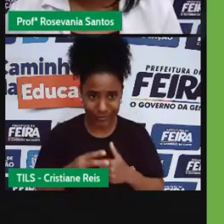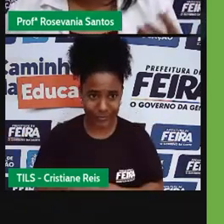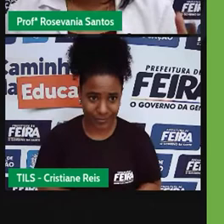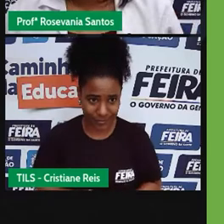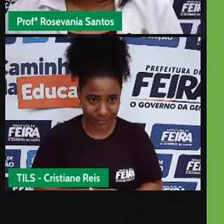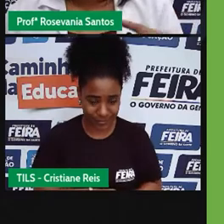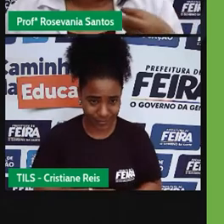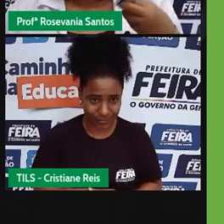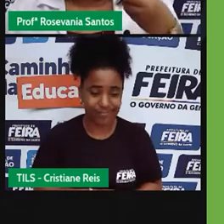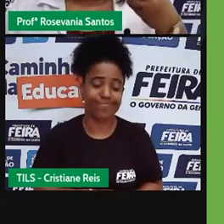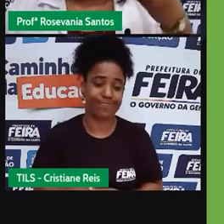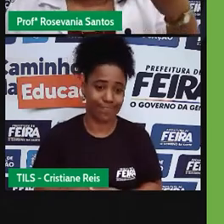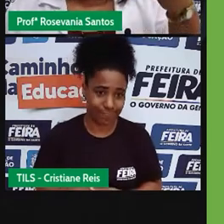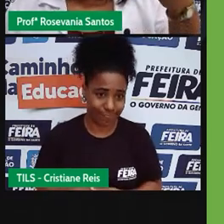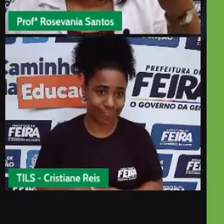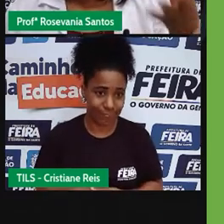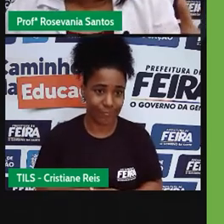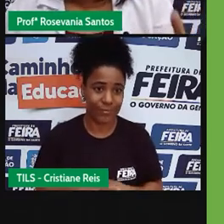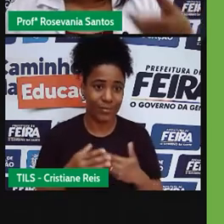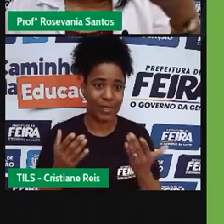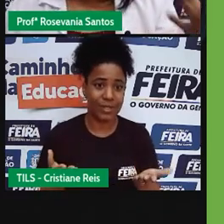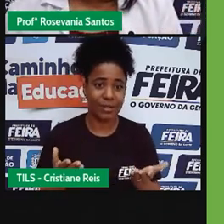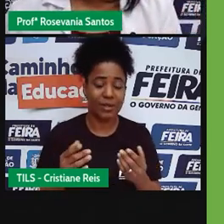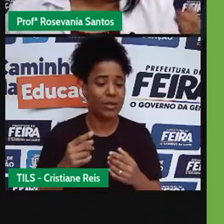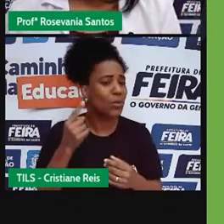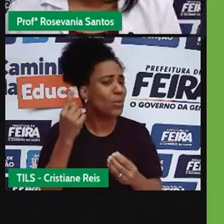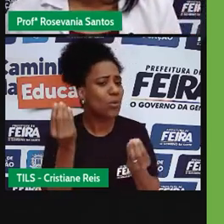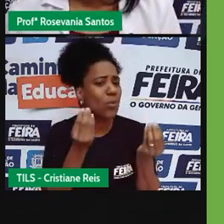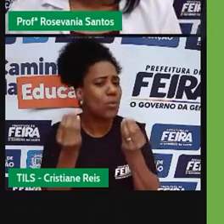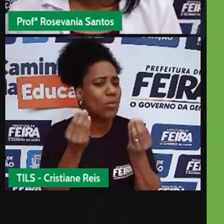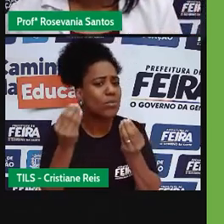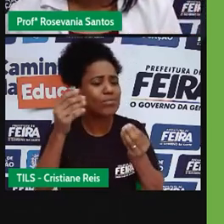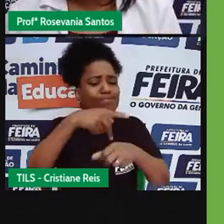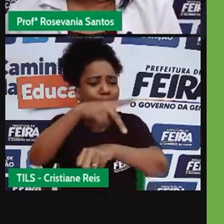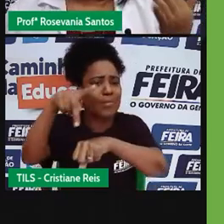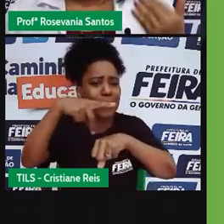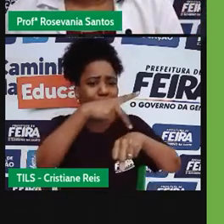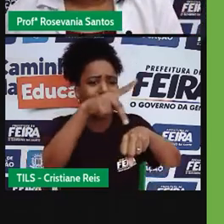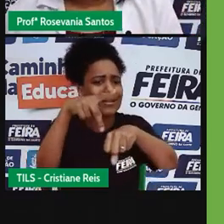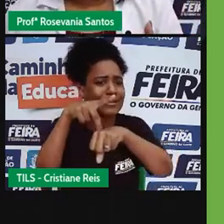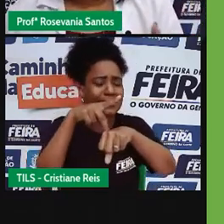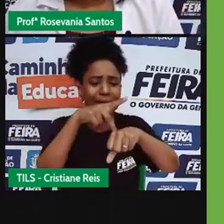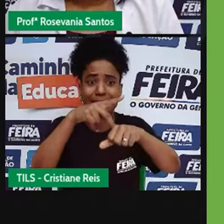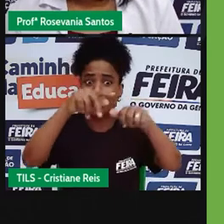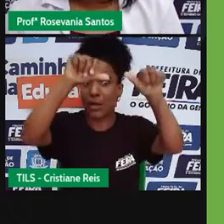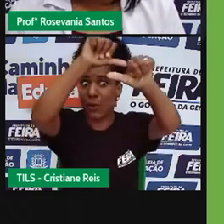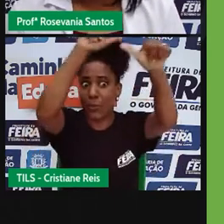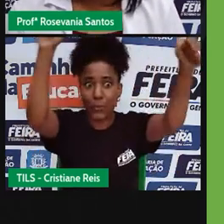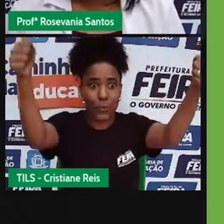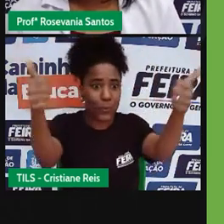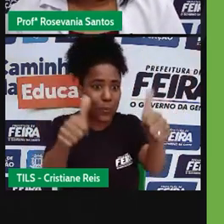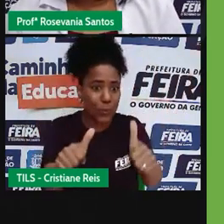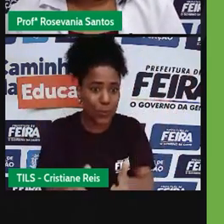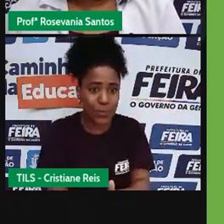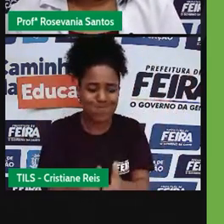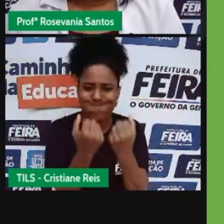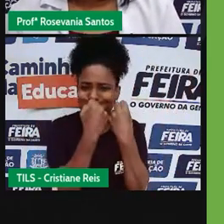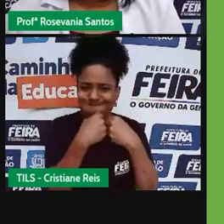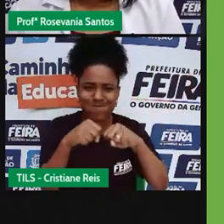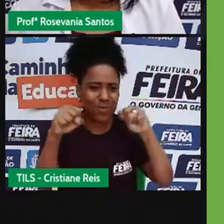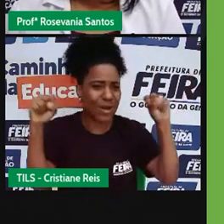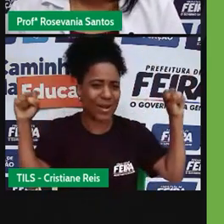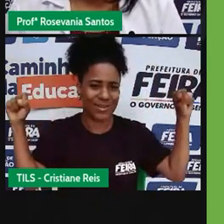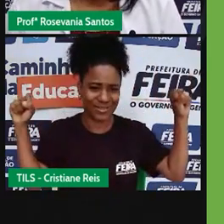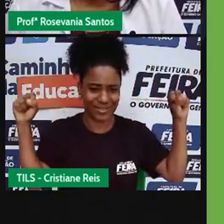estudar, não dá pra você gerir um país sem você dividir, por causa da imensidade de